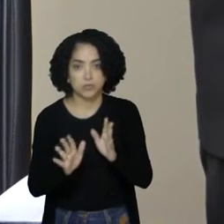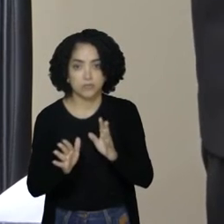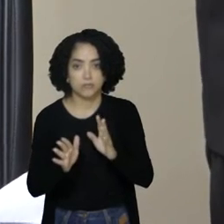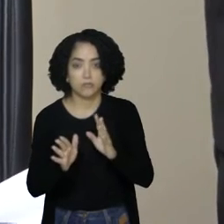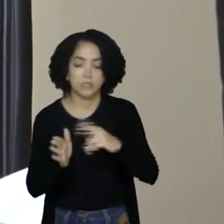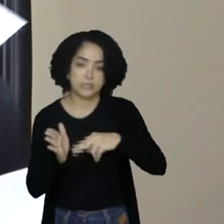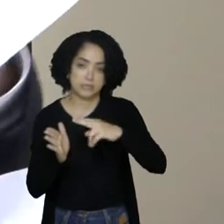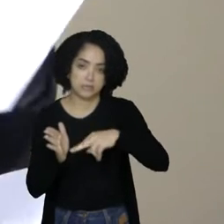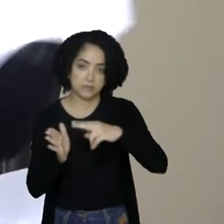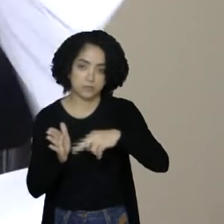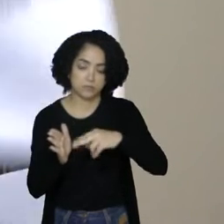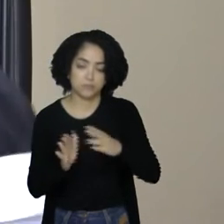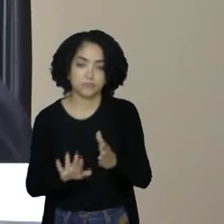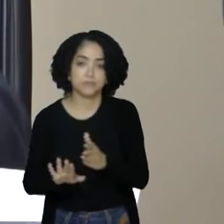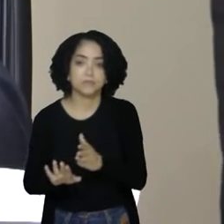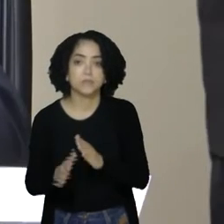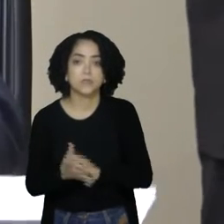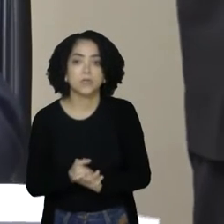Já foi lido.